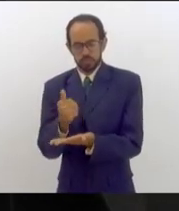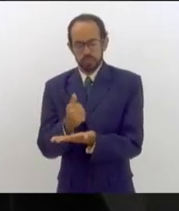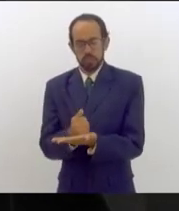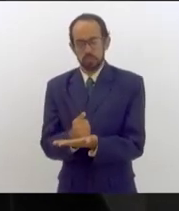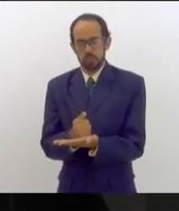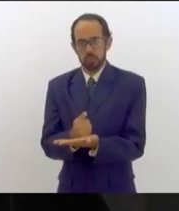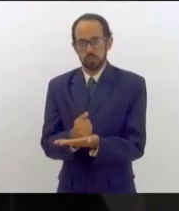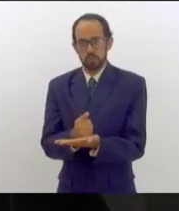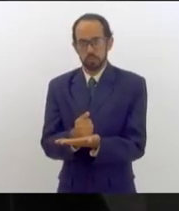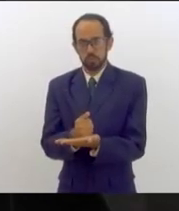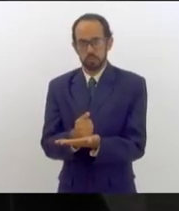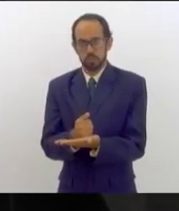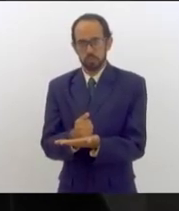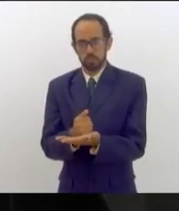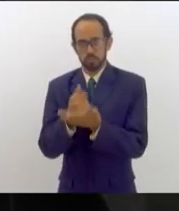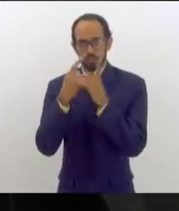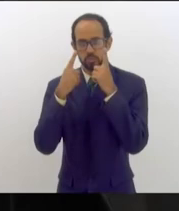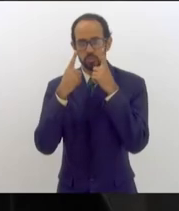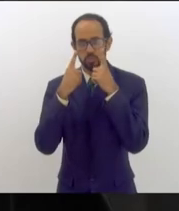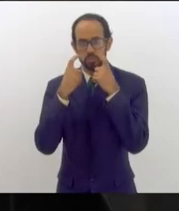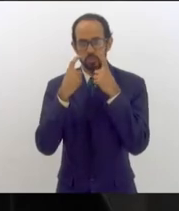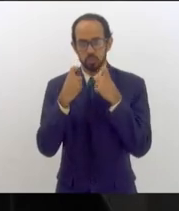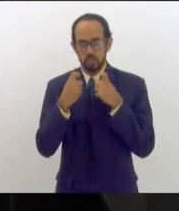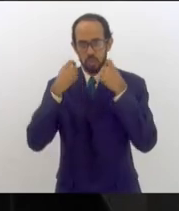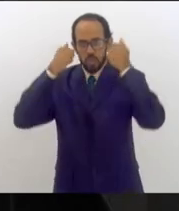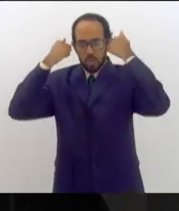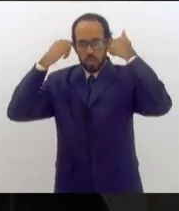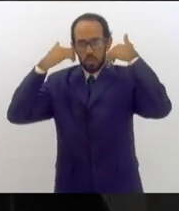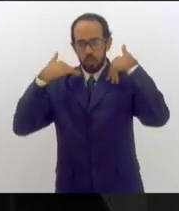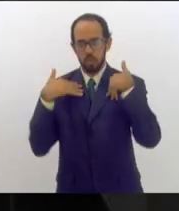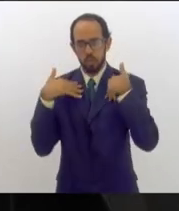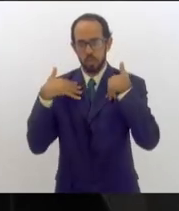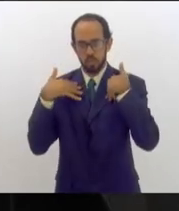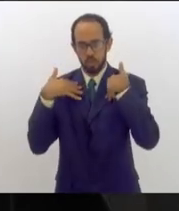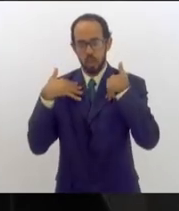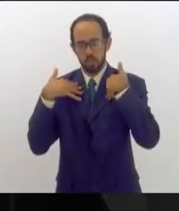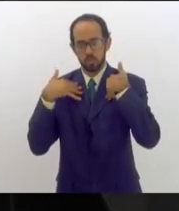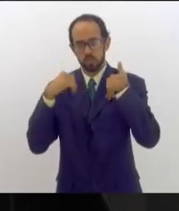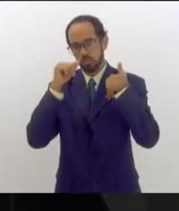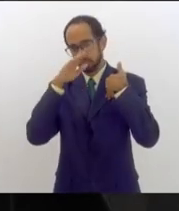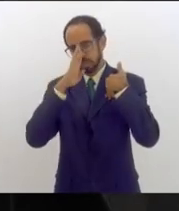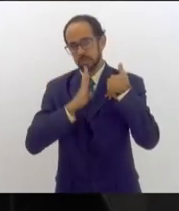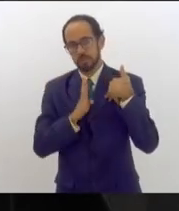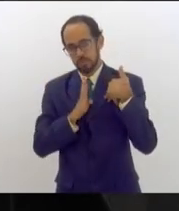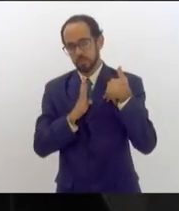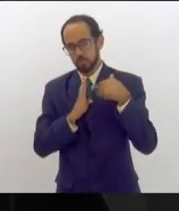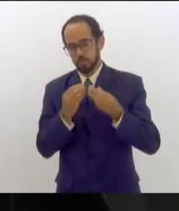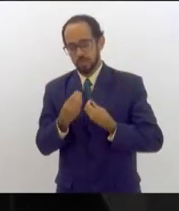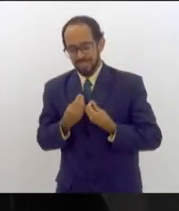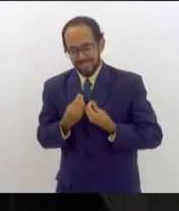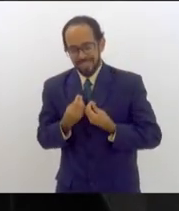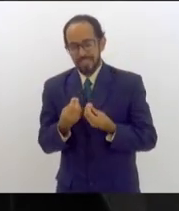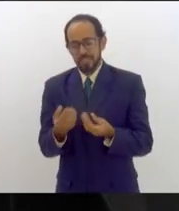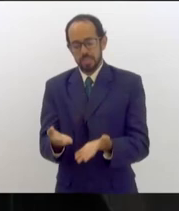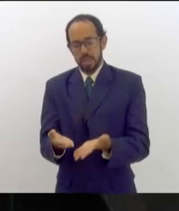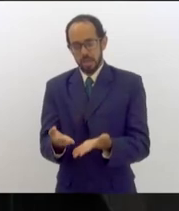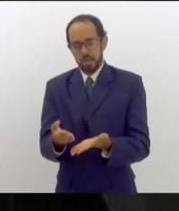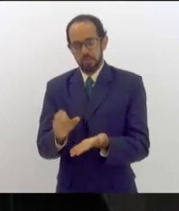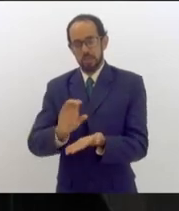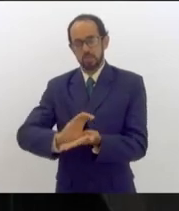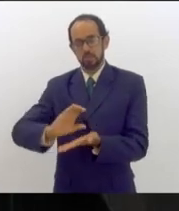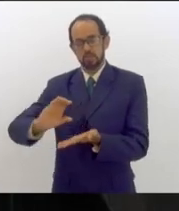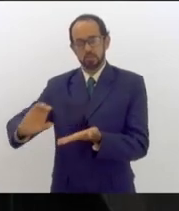do suor e das Lágrimas do povo brasileiro e entregue aos